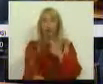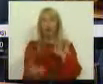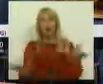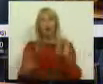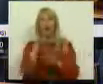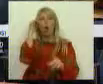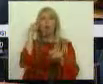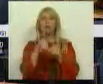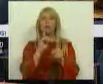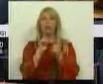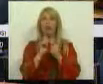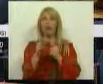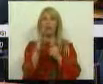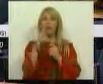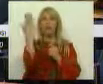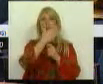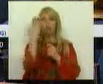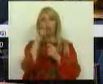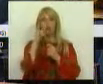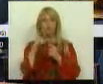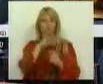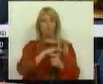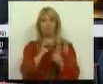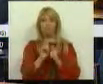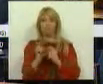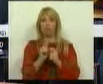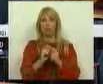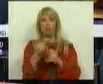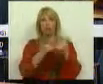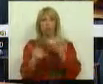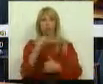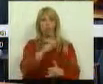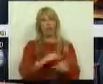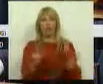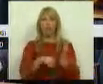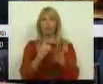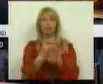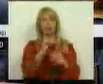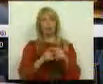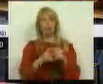dias a uma prestação substitutiva de rendimentos será sempre globalmente positiva. Disse.